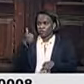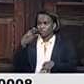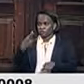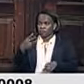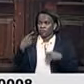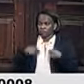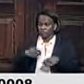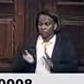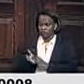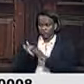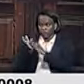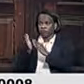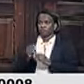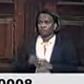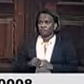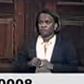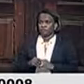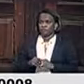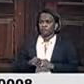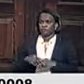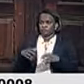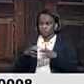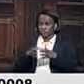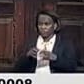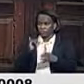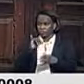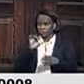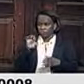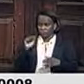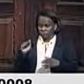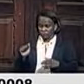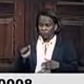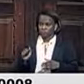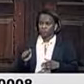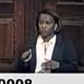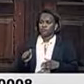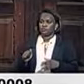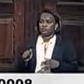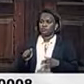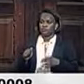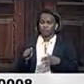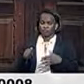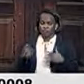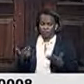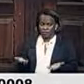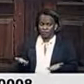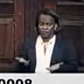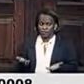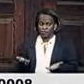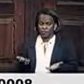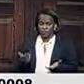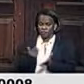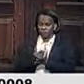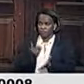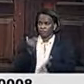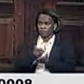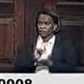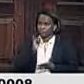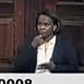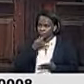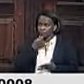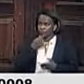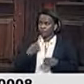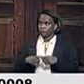também ser prestigiada. Instituto de Engenharia e Arquitetura chega a ser algo assim extremamente